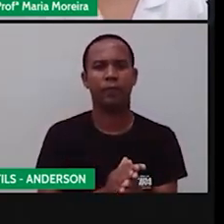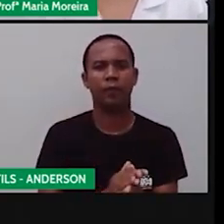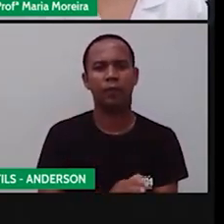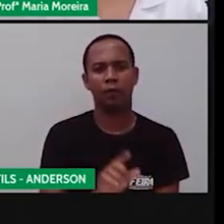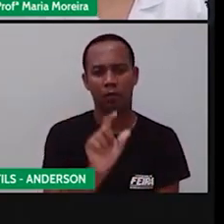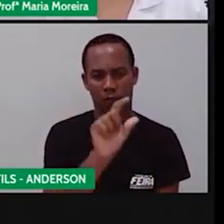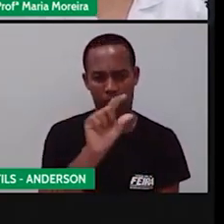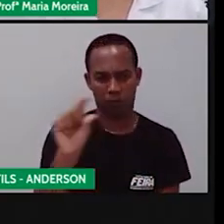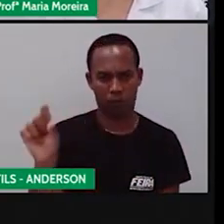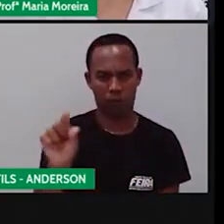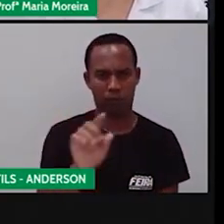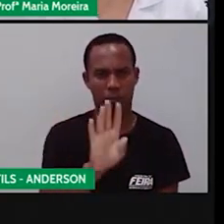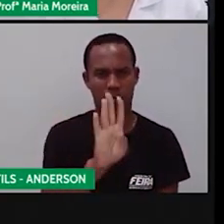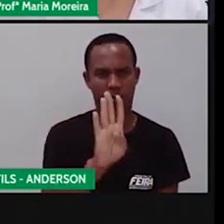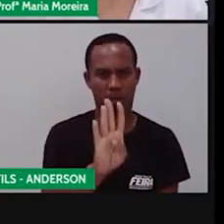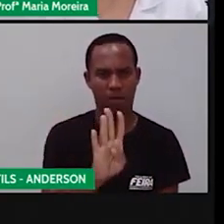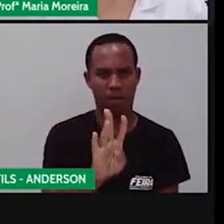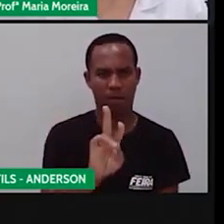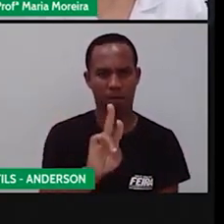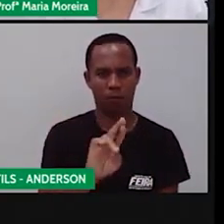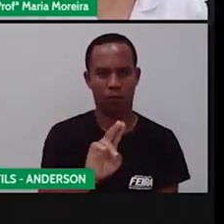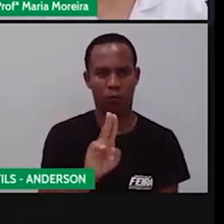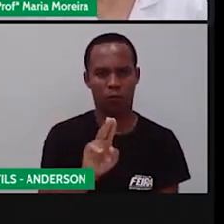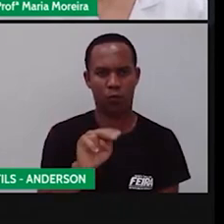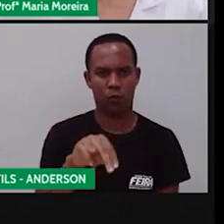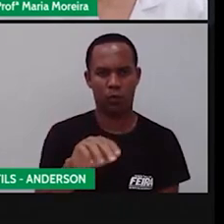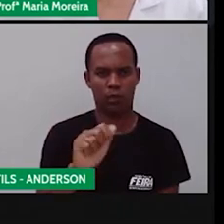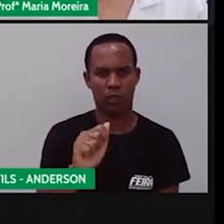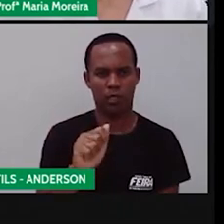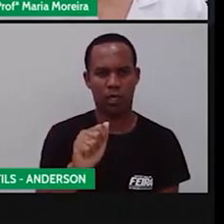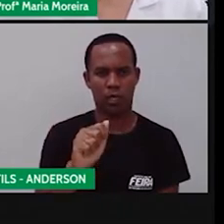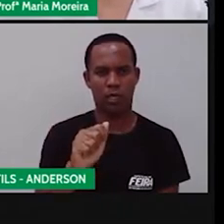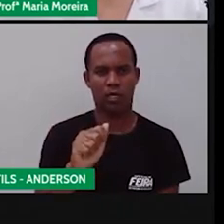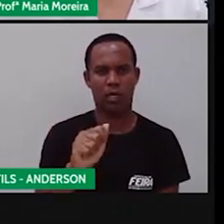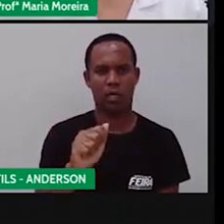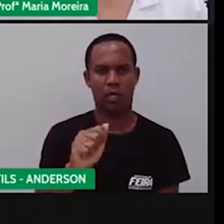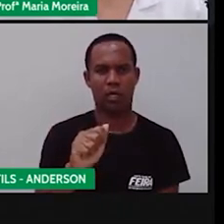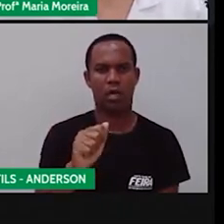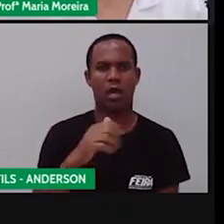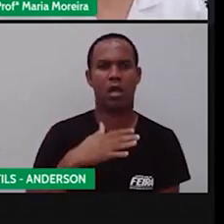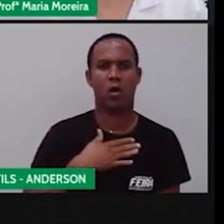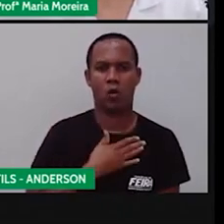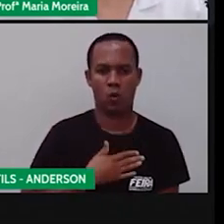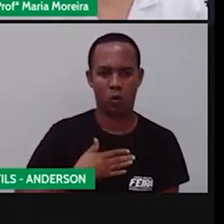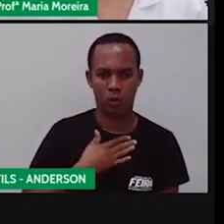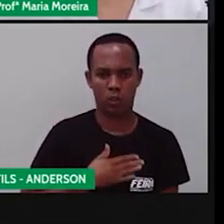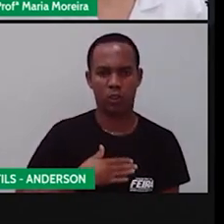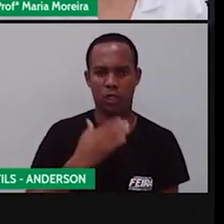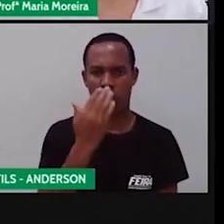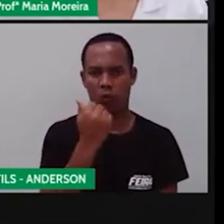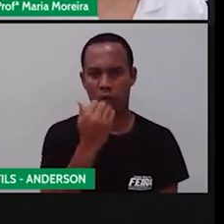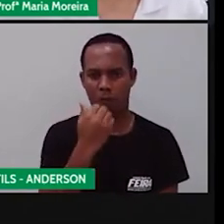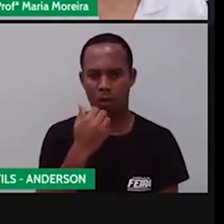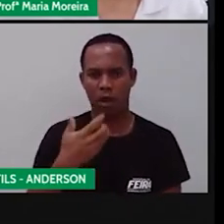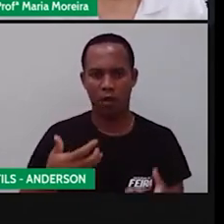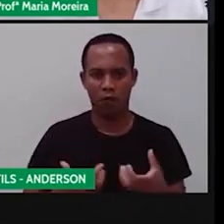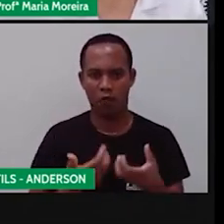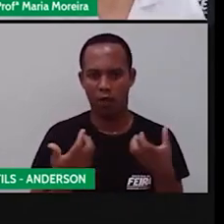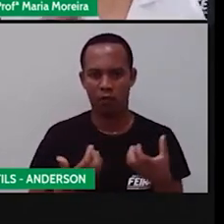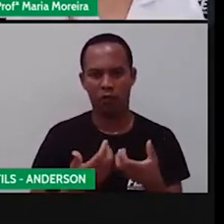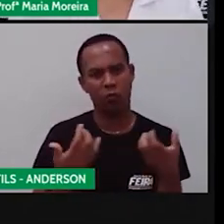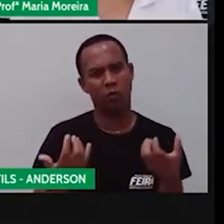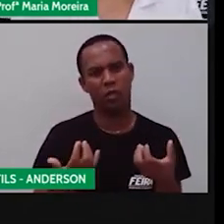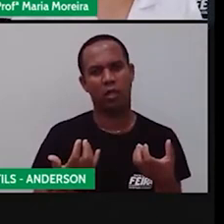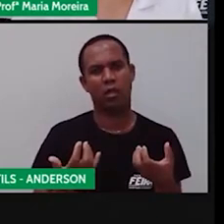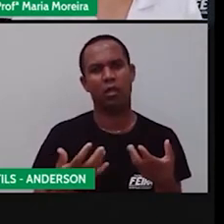gosta de comer verduras. Eu poderia usar o quê? Bruna não gosta de comer verduras.